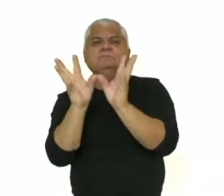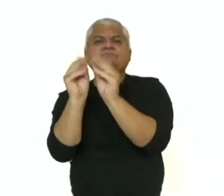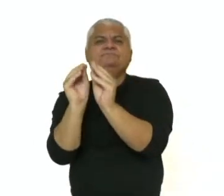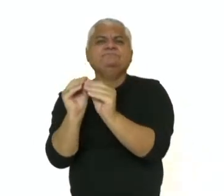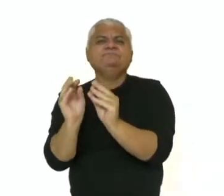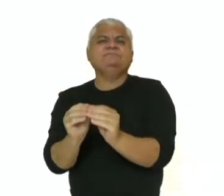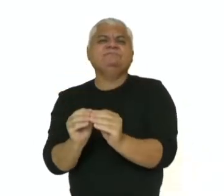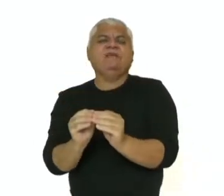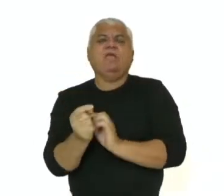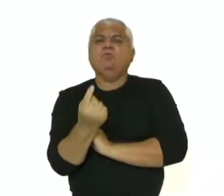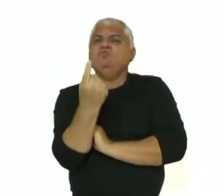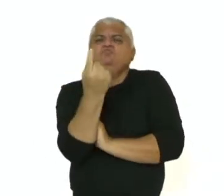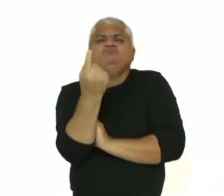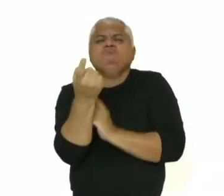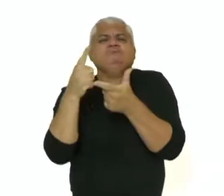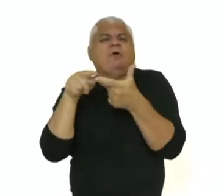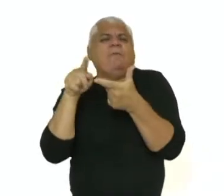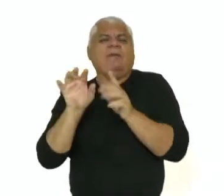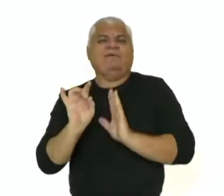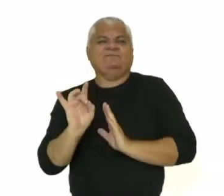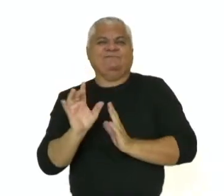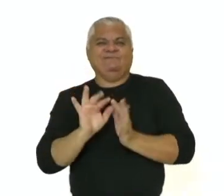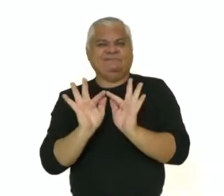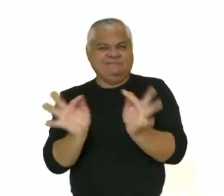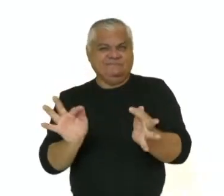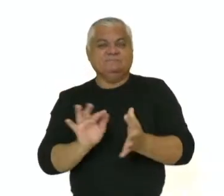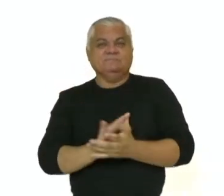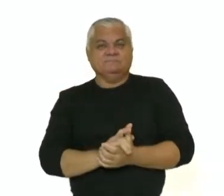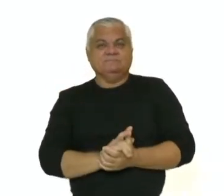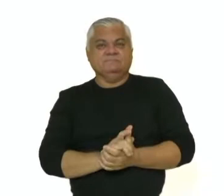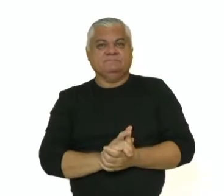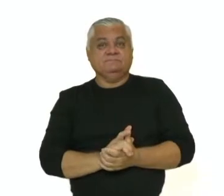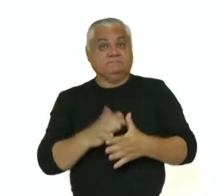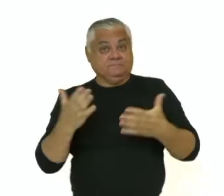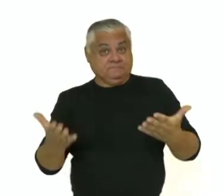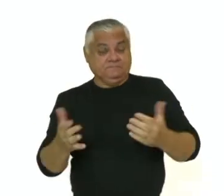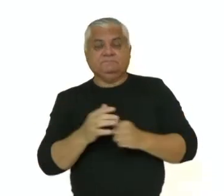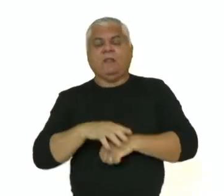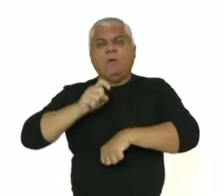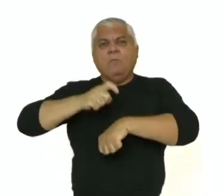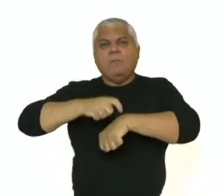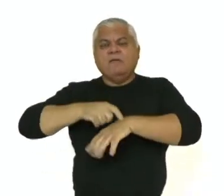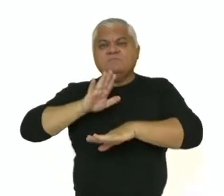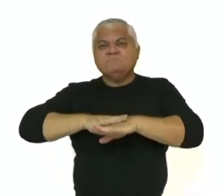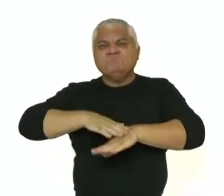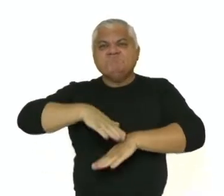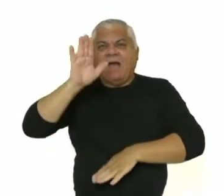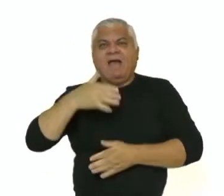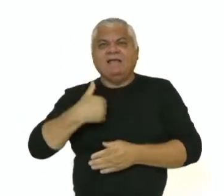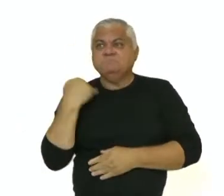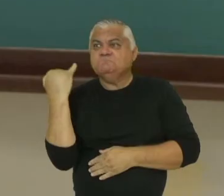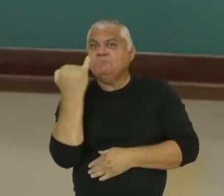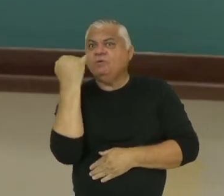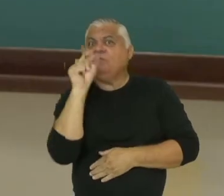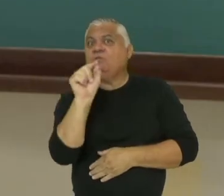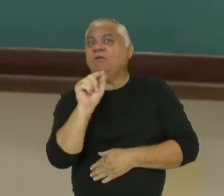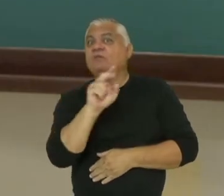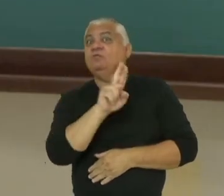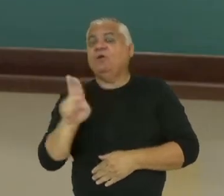envolve apenas um conflito. Nessa perspectiva, o momento de maior tensão do conto, sabe como se